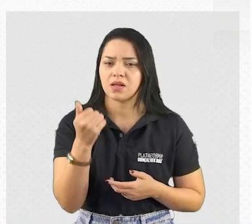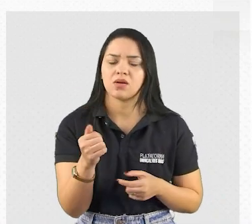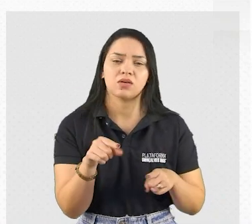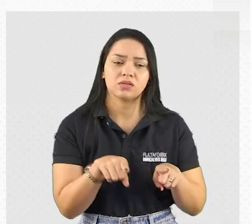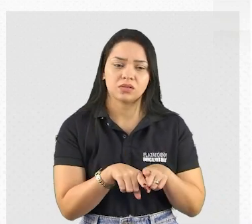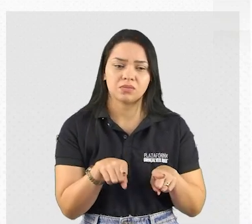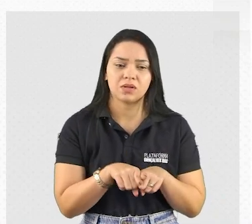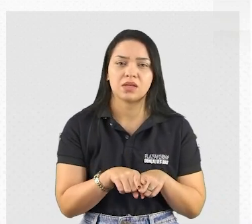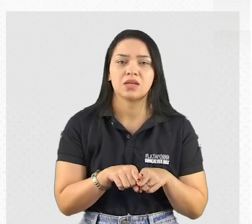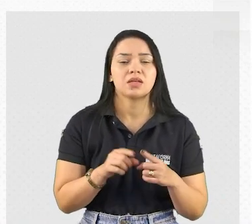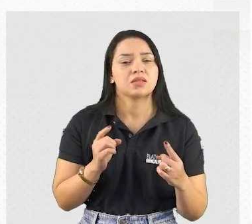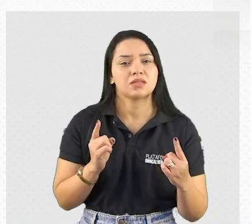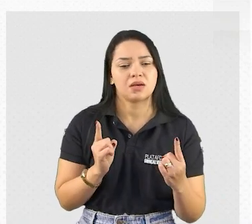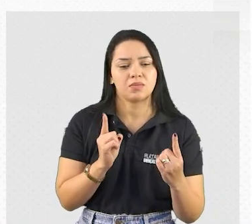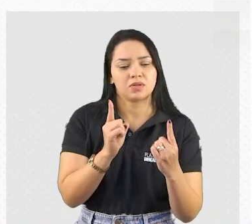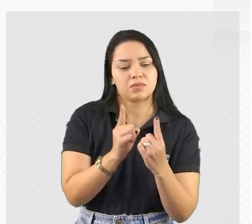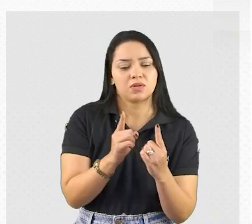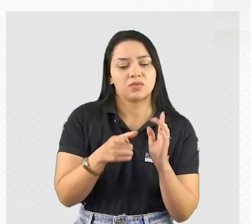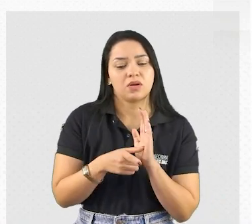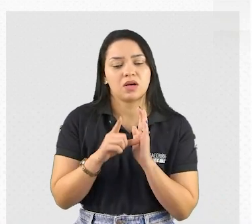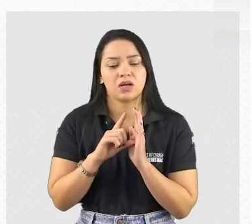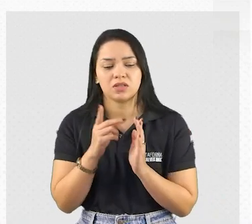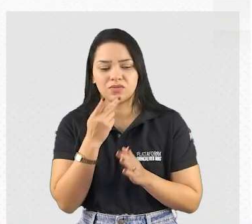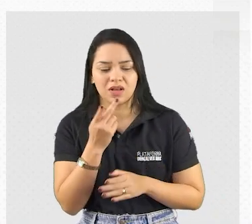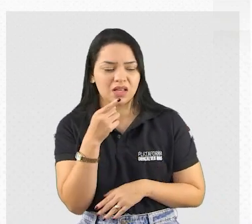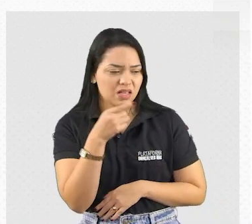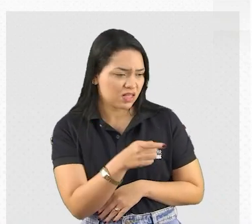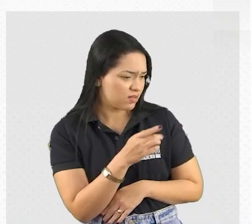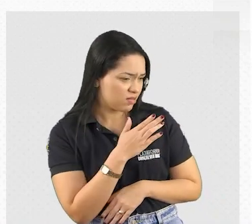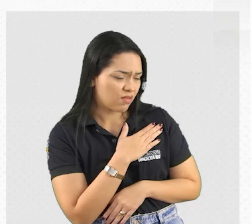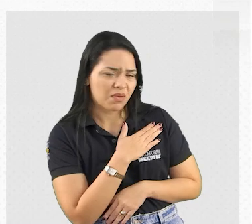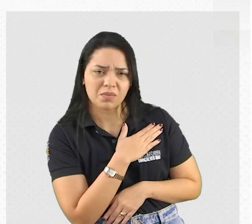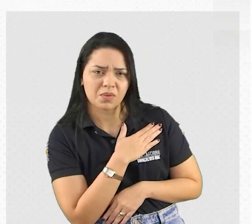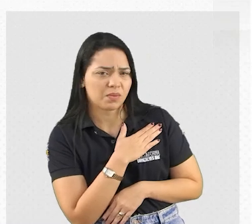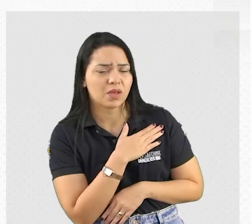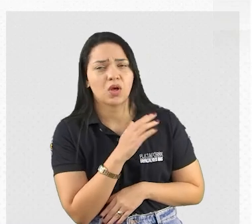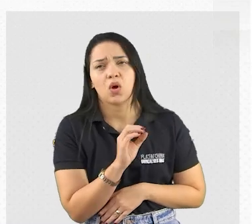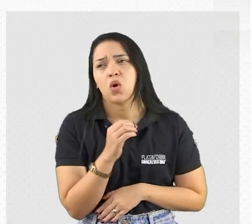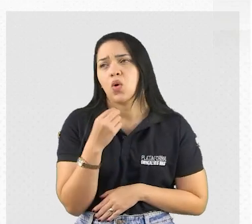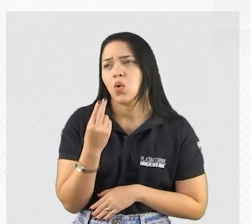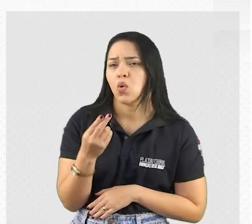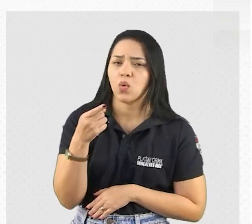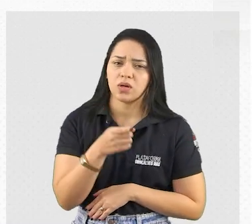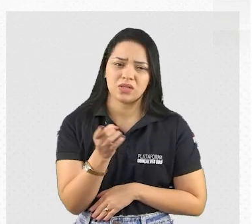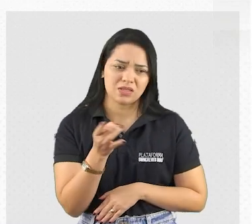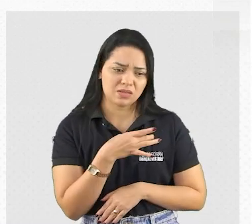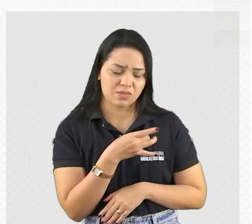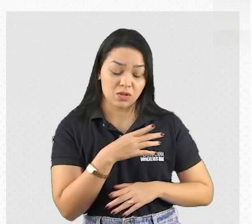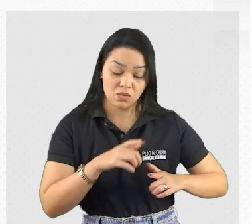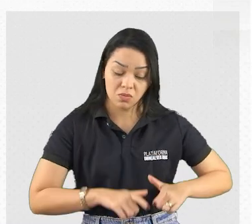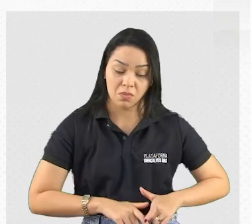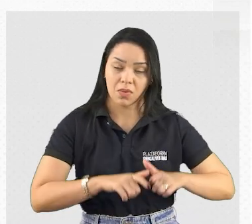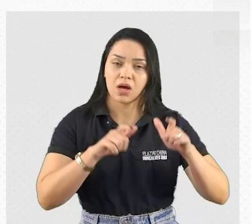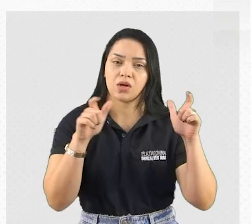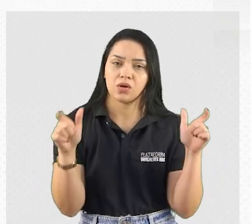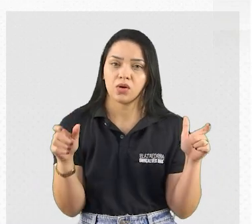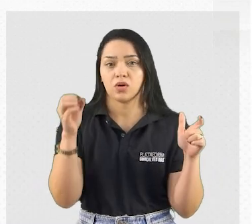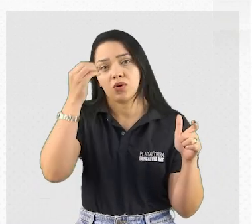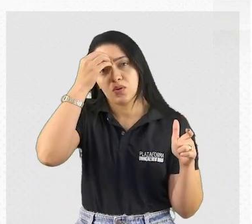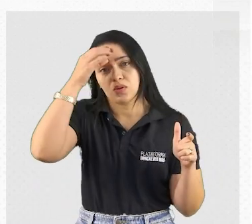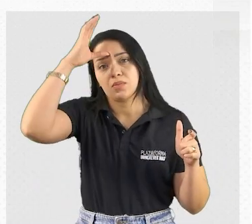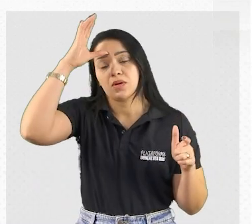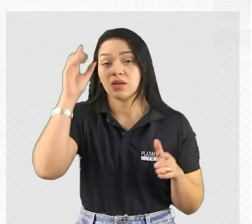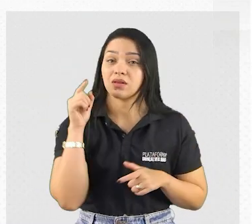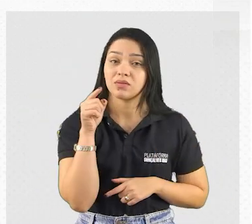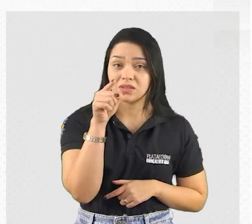se aproximando antes que a gente já diga assim, isso não é para mim, ou então antes que esse medo fique maior do que o conhecimento que você